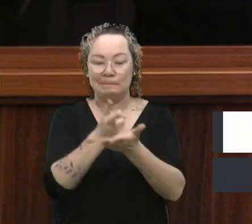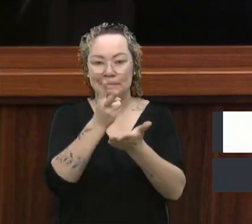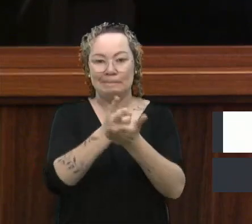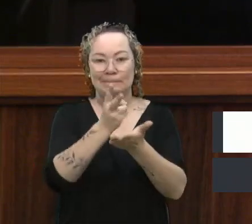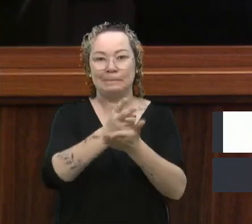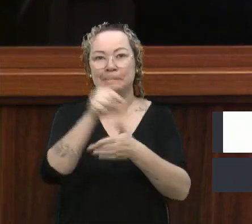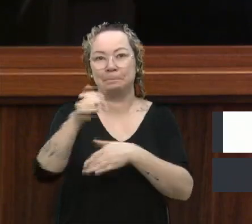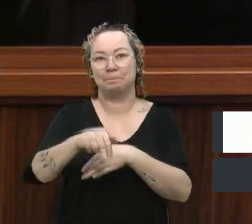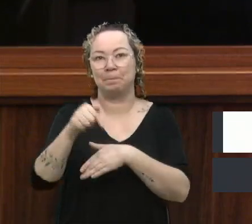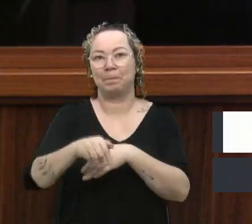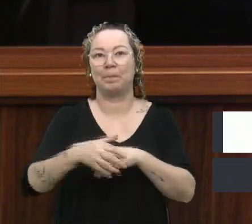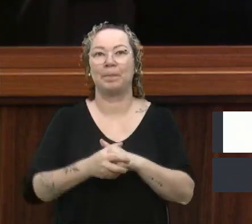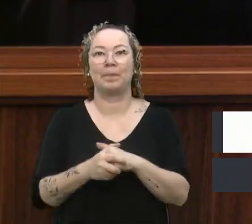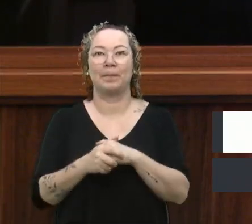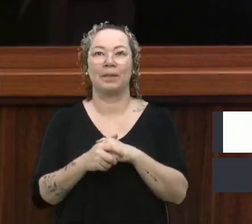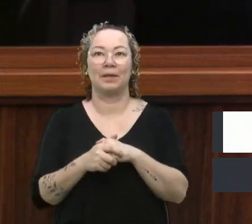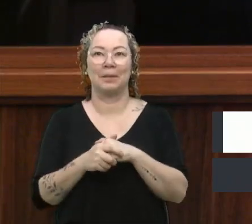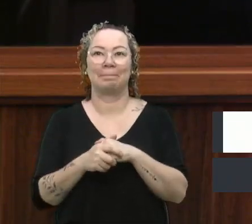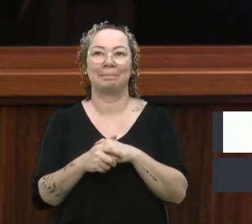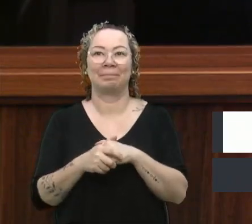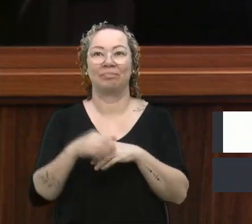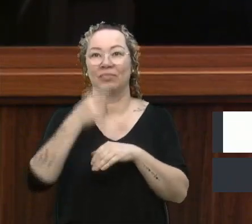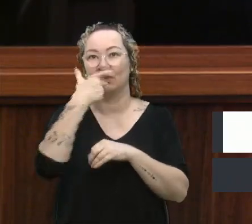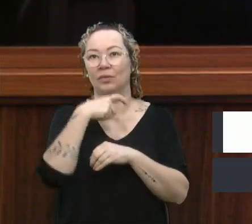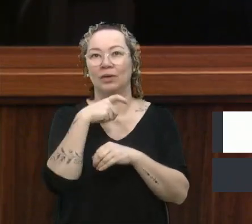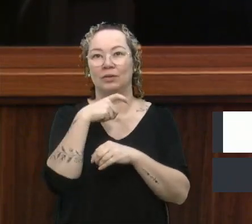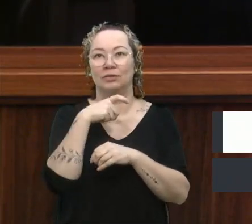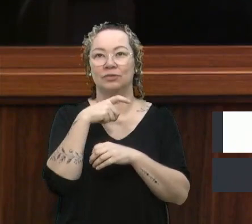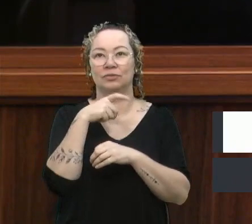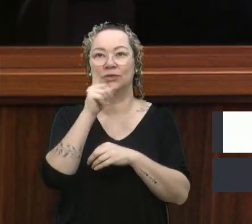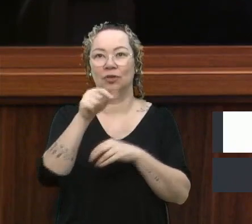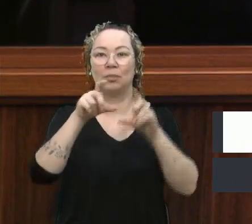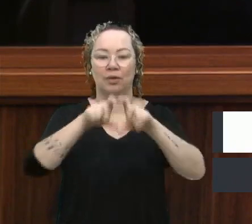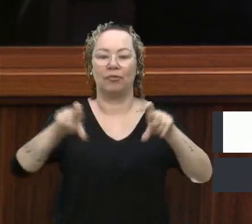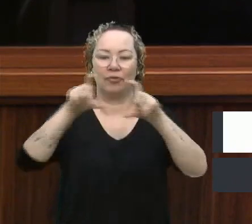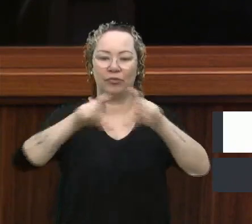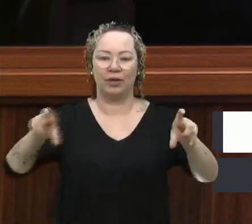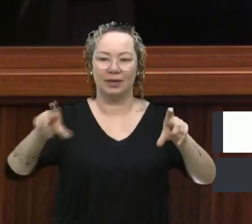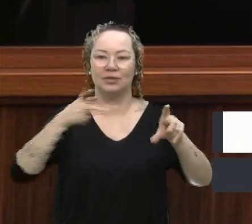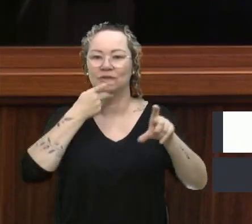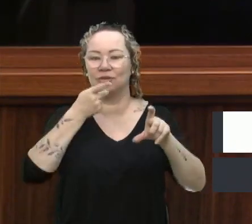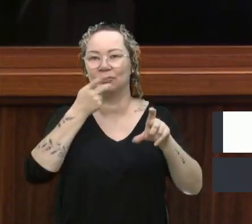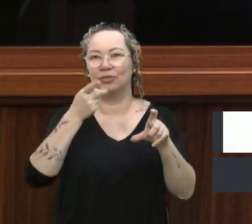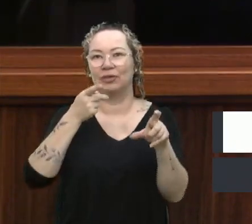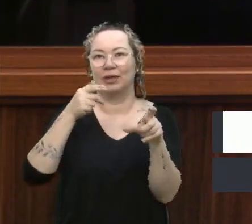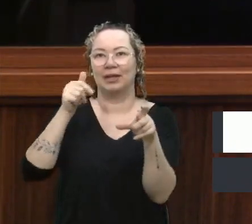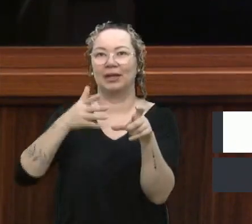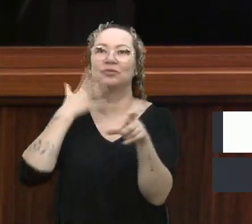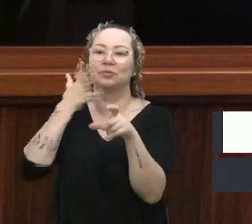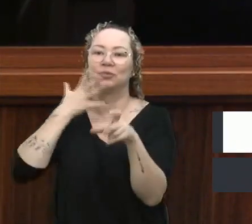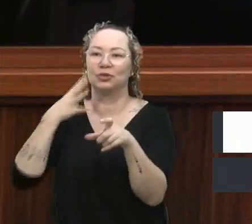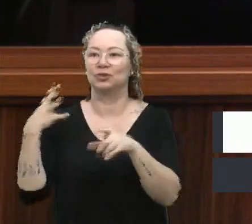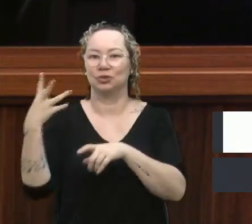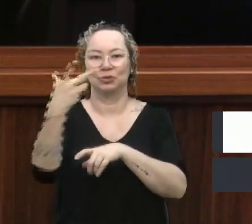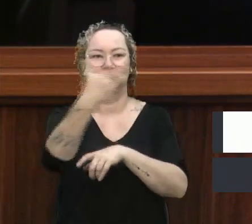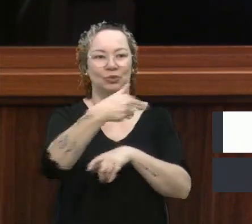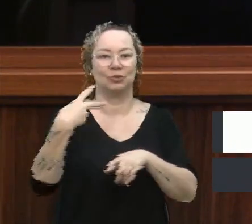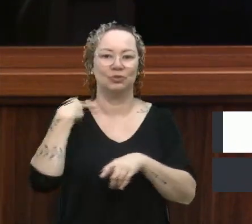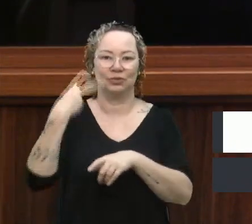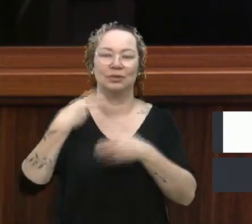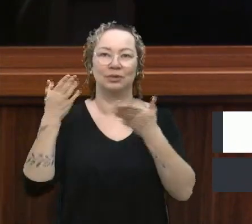Casa Legislativa. Eu acho que é uma frase que vai se repetir nos discursos de todos os vereadores